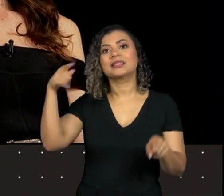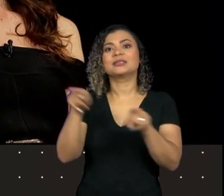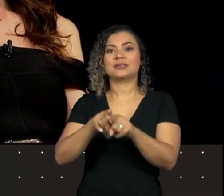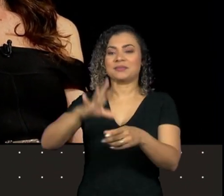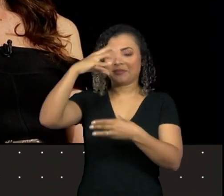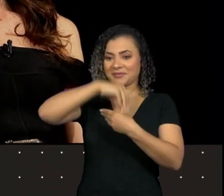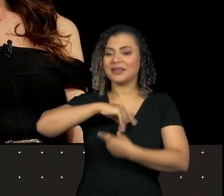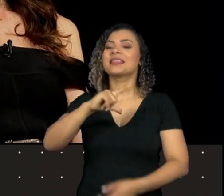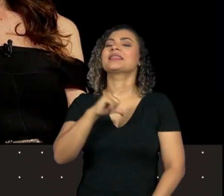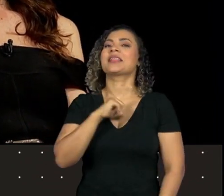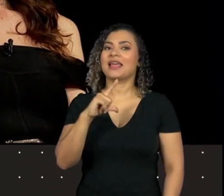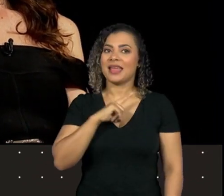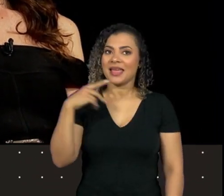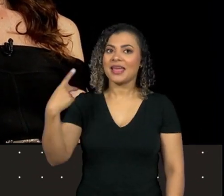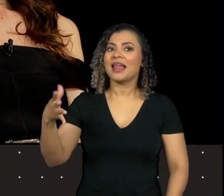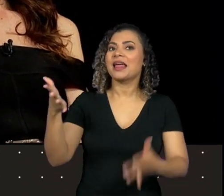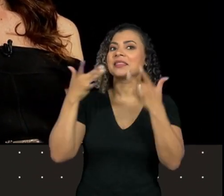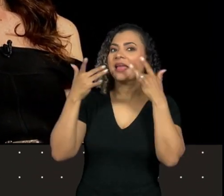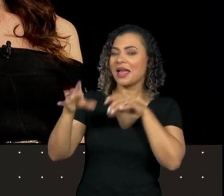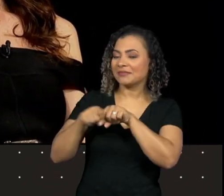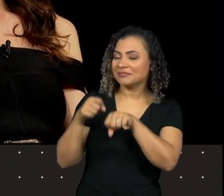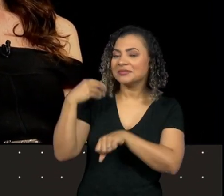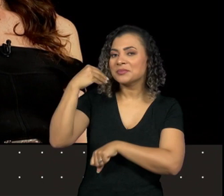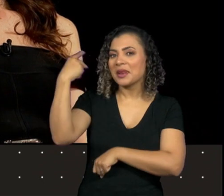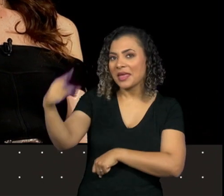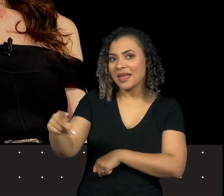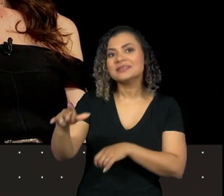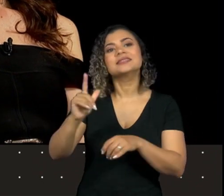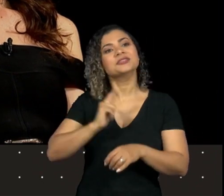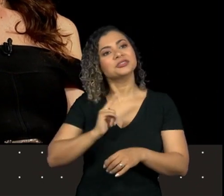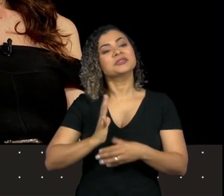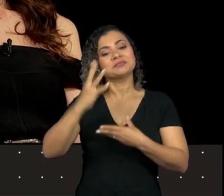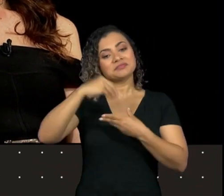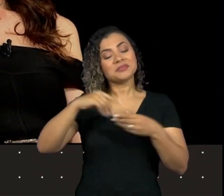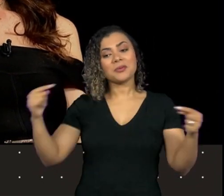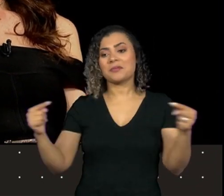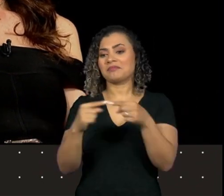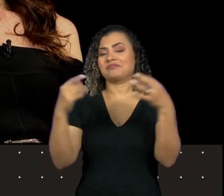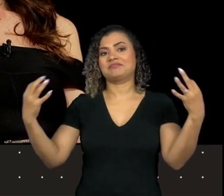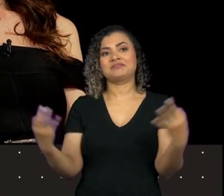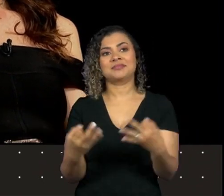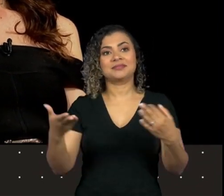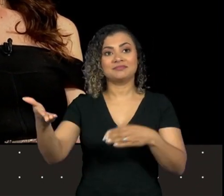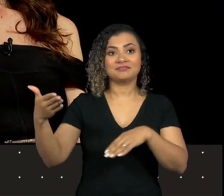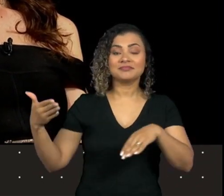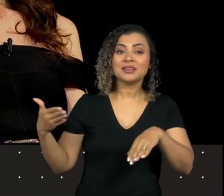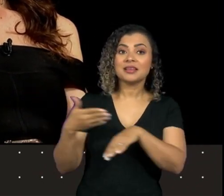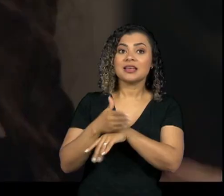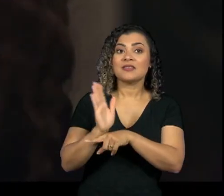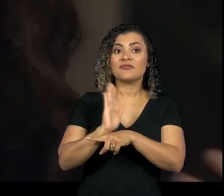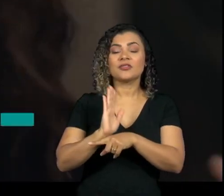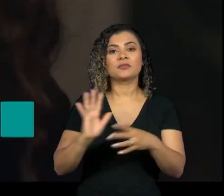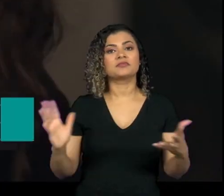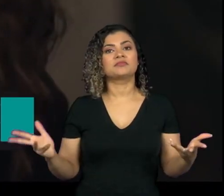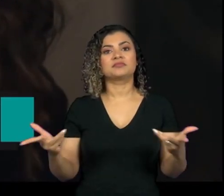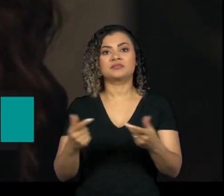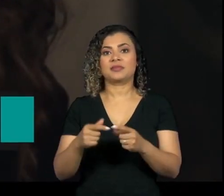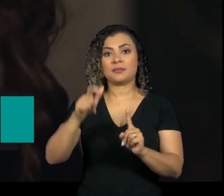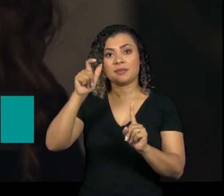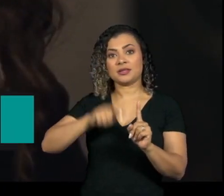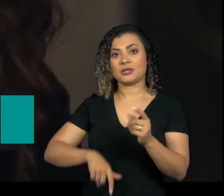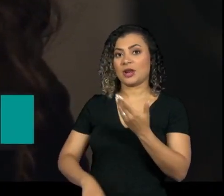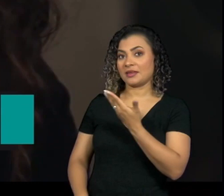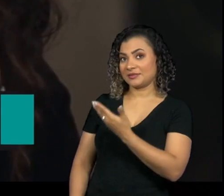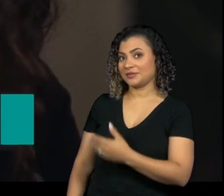também tinha uma formação em teatro, também tinha uma formação como atriz. E a participação dela no filme é maravilhosa. Ela fez um personagem